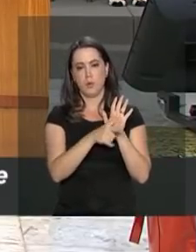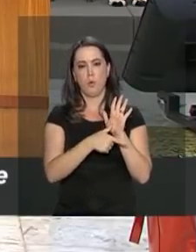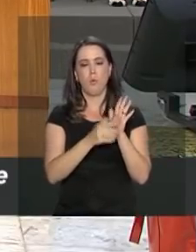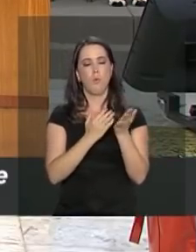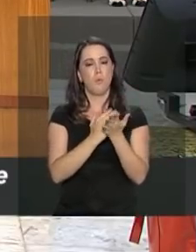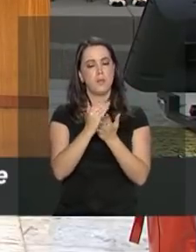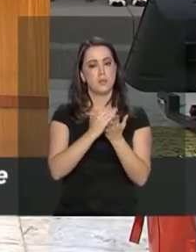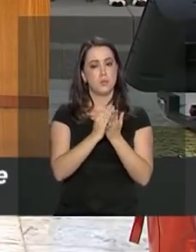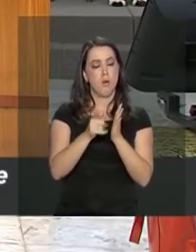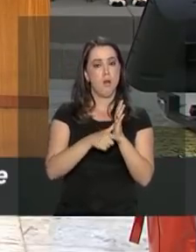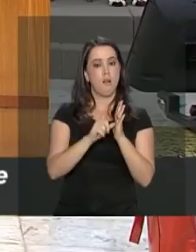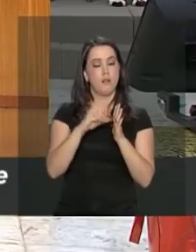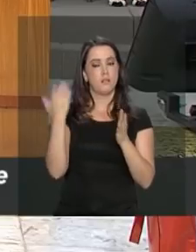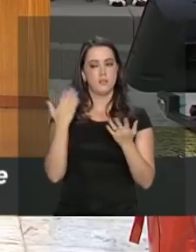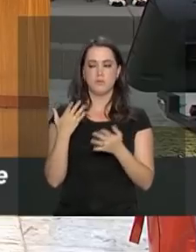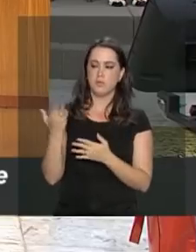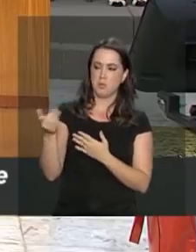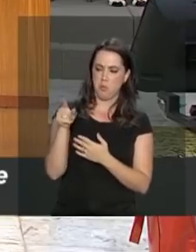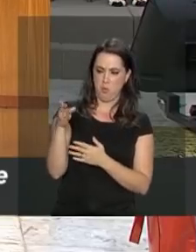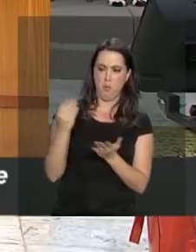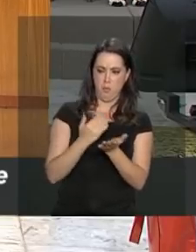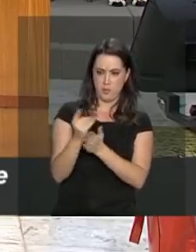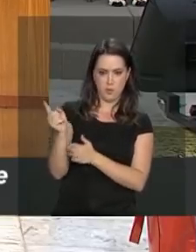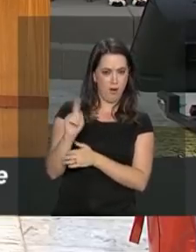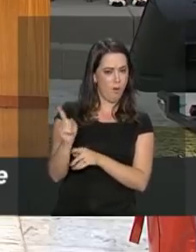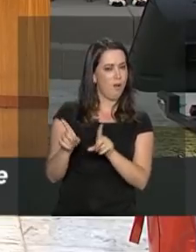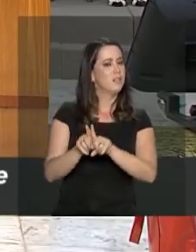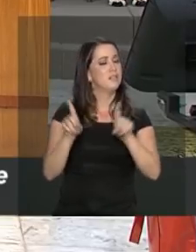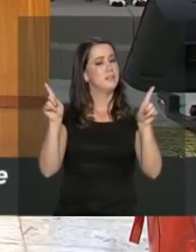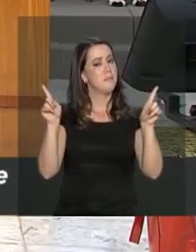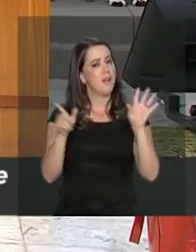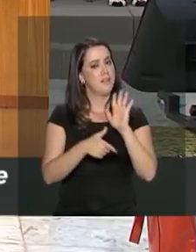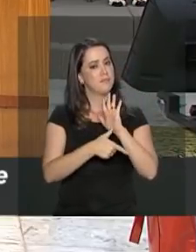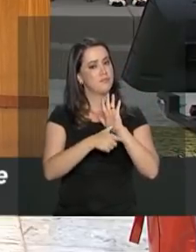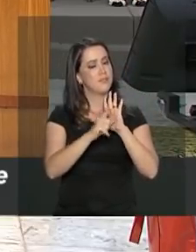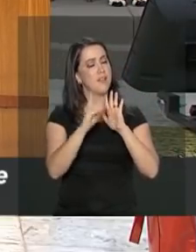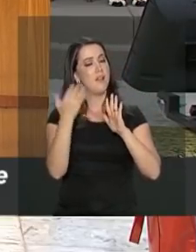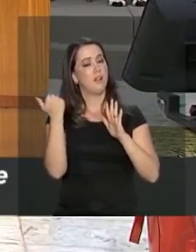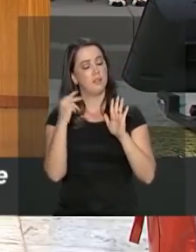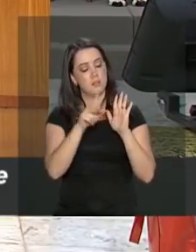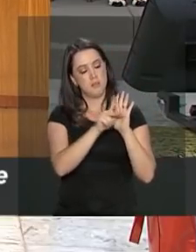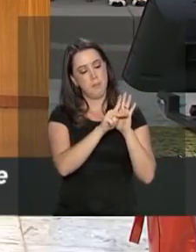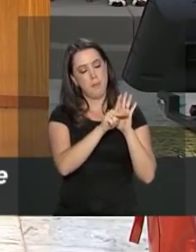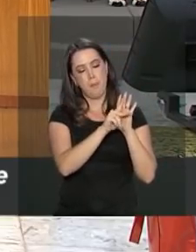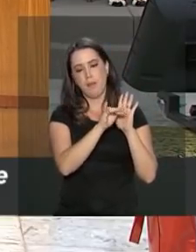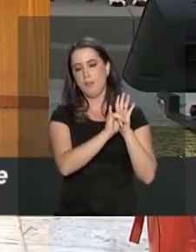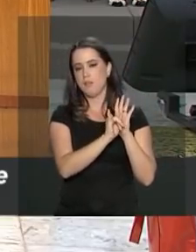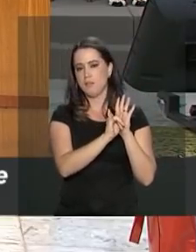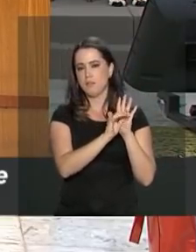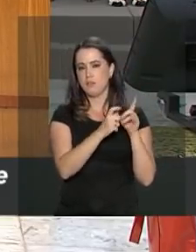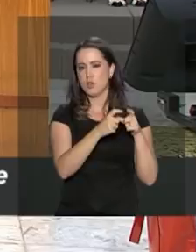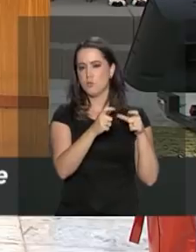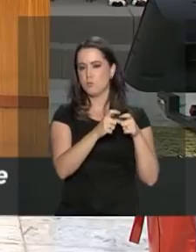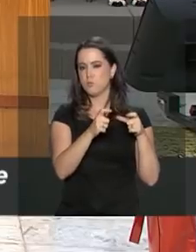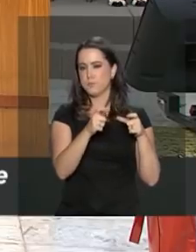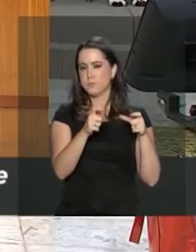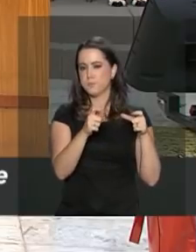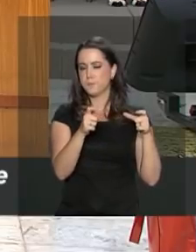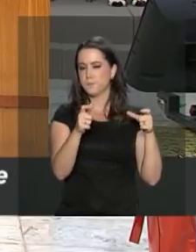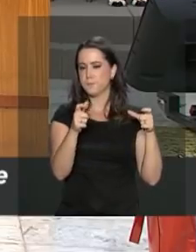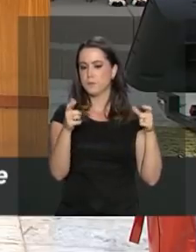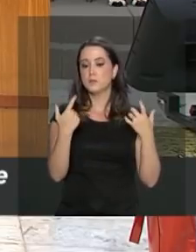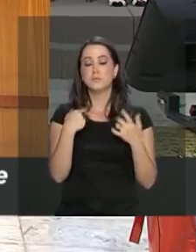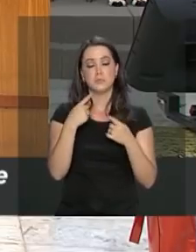parece que moreira começou agora no ministério de minas e energia mas a bp itambém cresceu enormemente aliás foi objeto